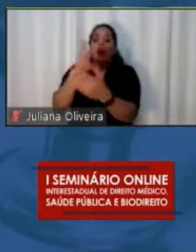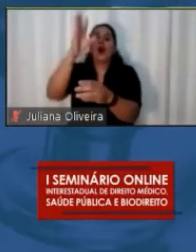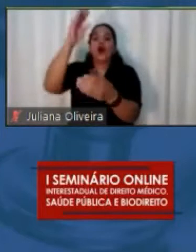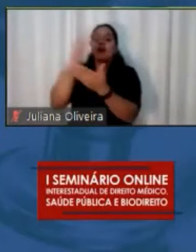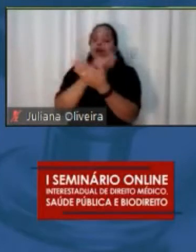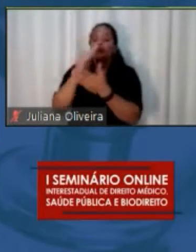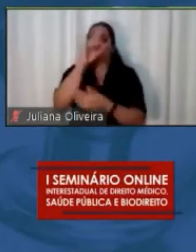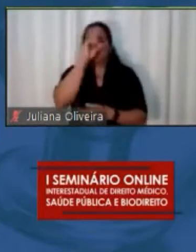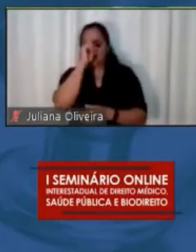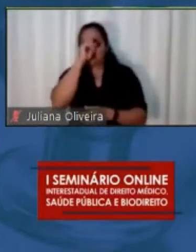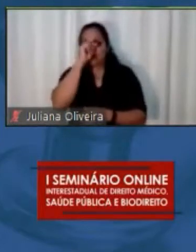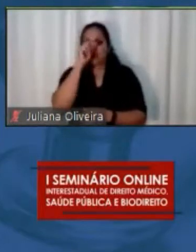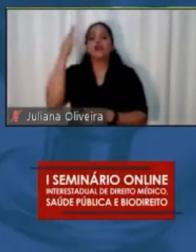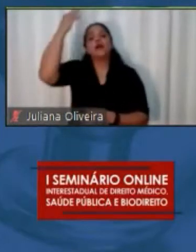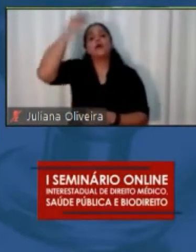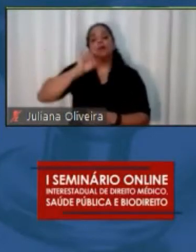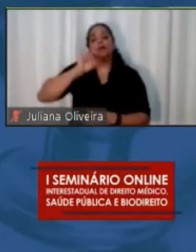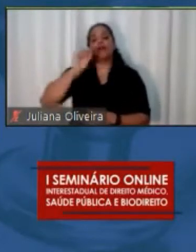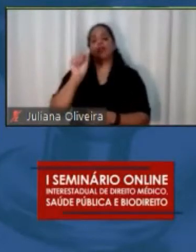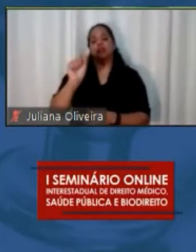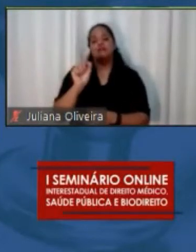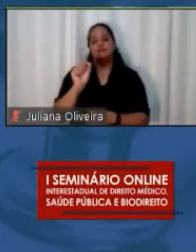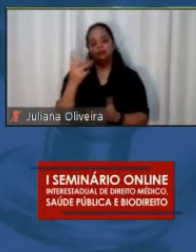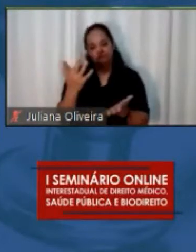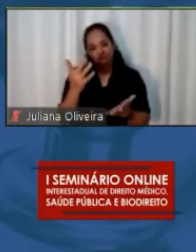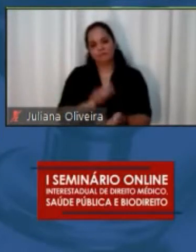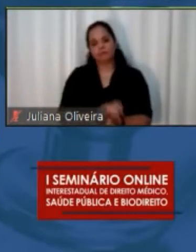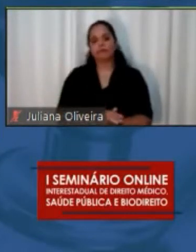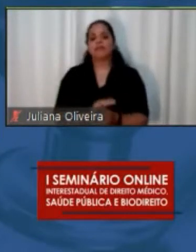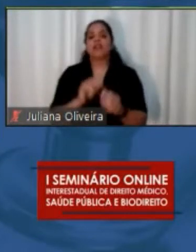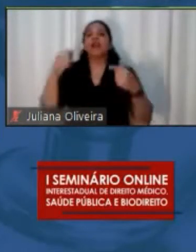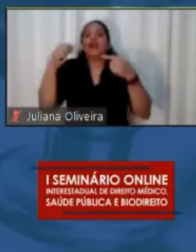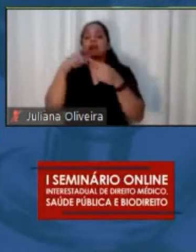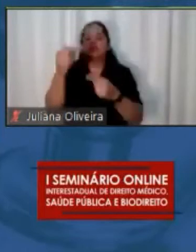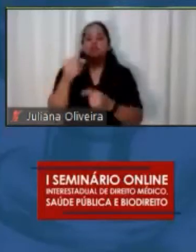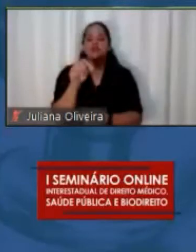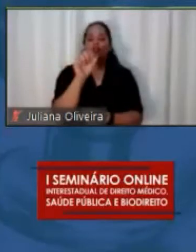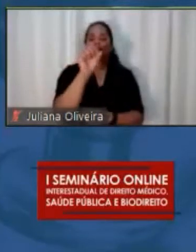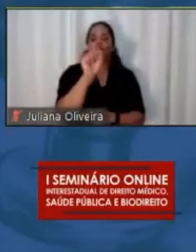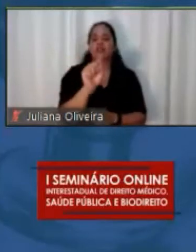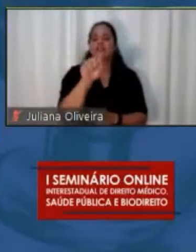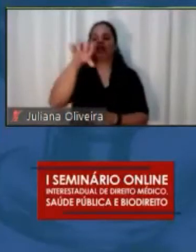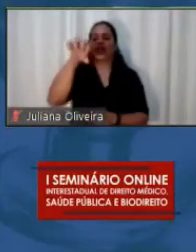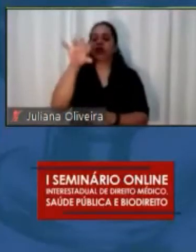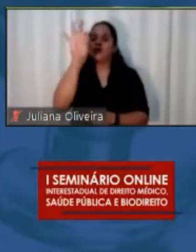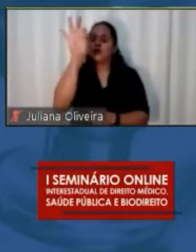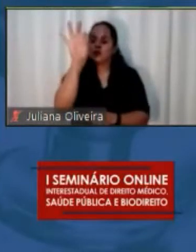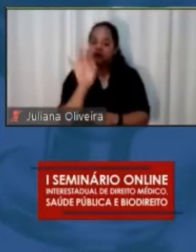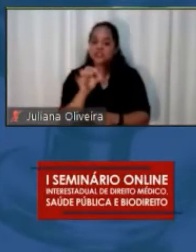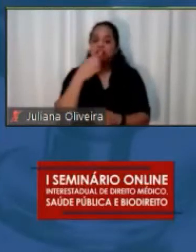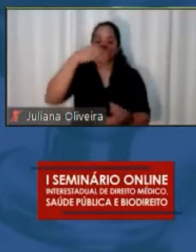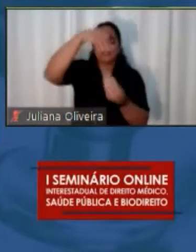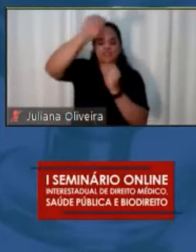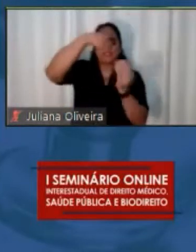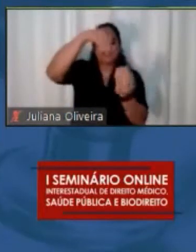mostradas apropriadas. Ou seja, 89% das transfusões elas não preenchiam